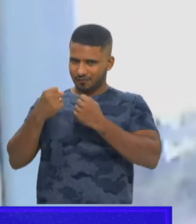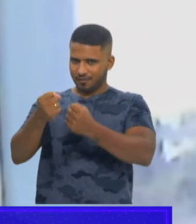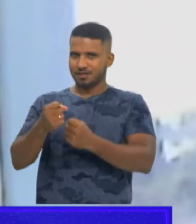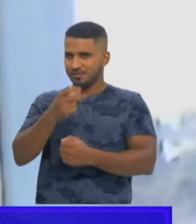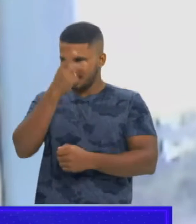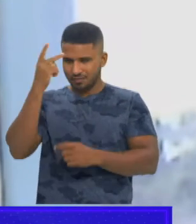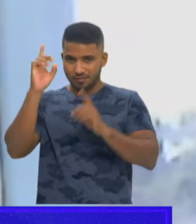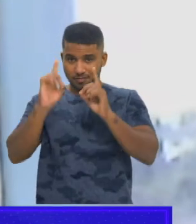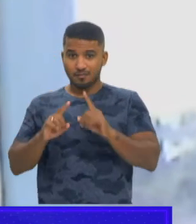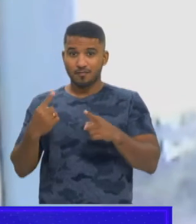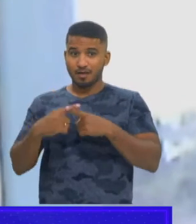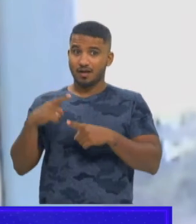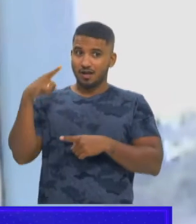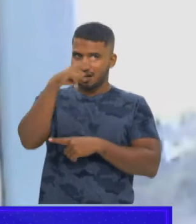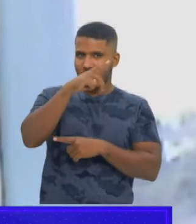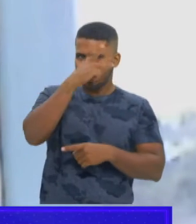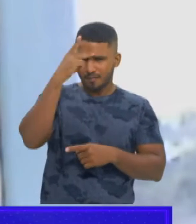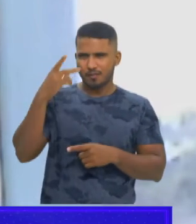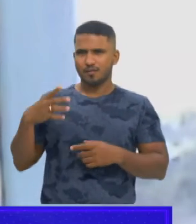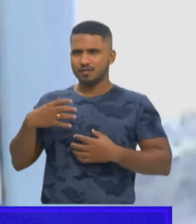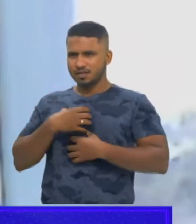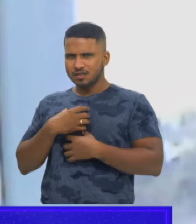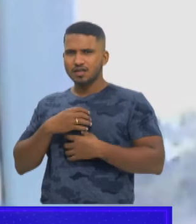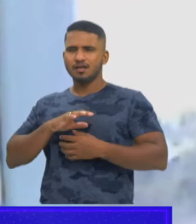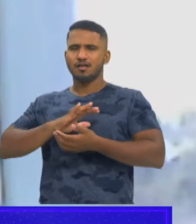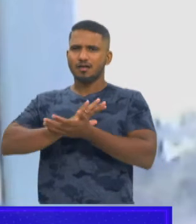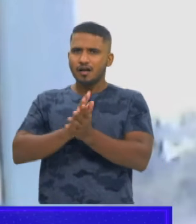Defesa do Direito das Pessoas com Deficiência da OAB,